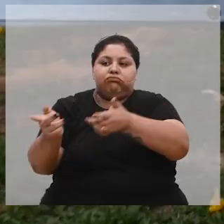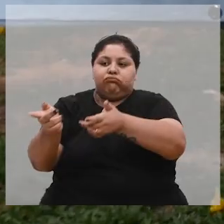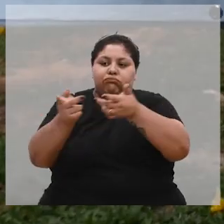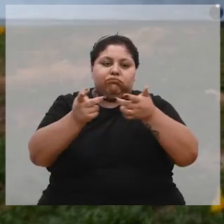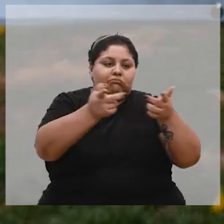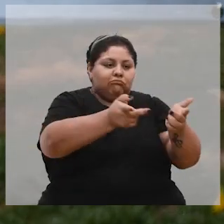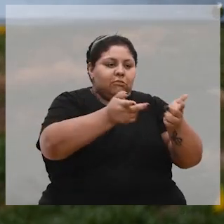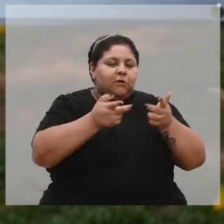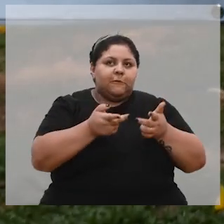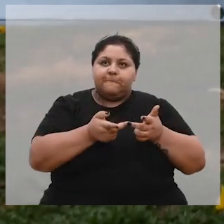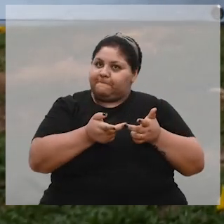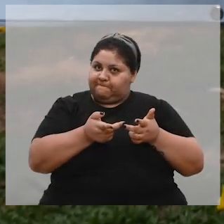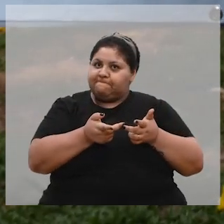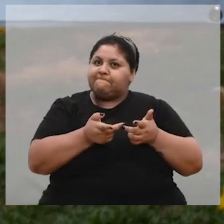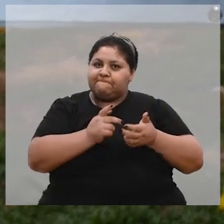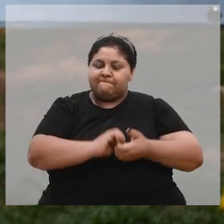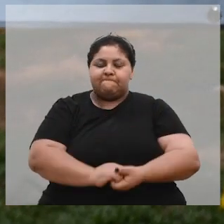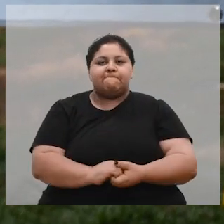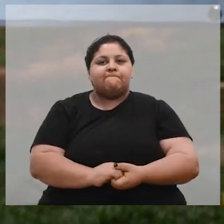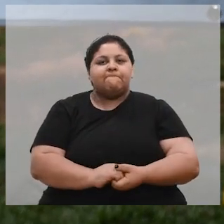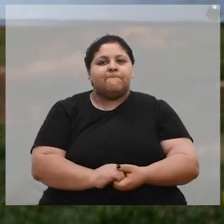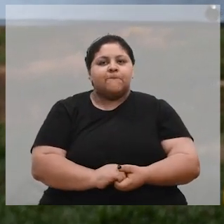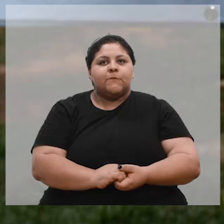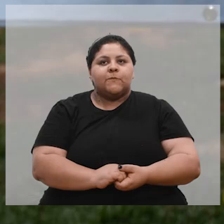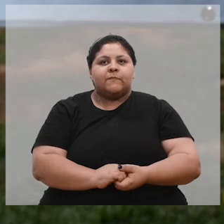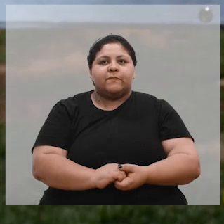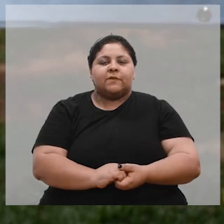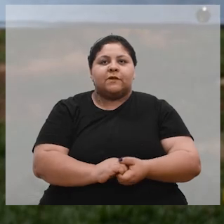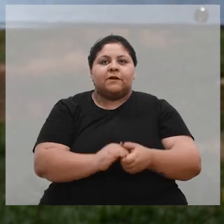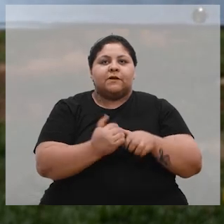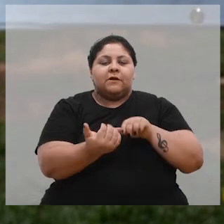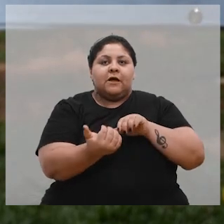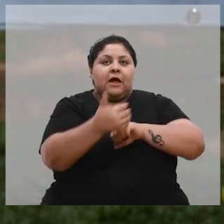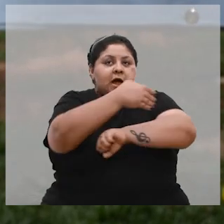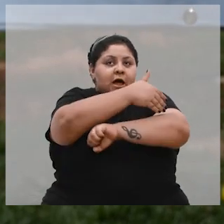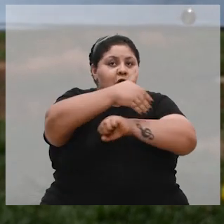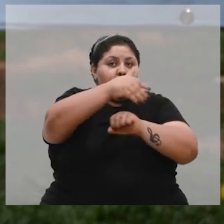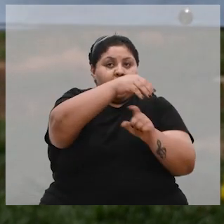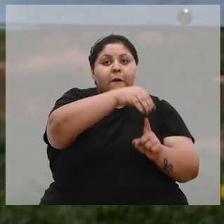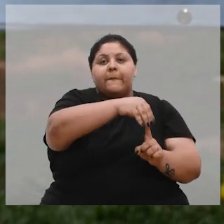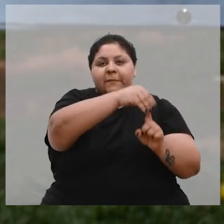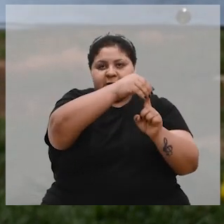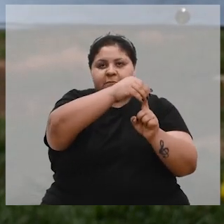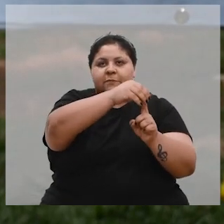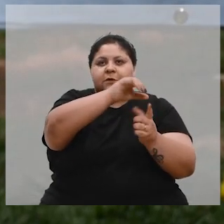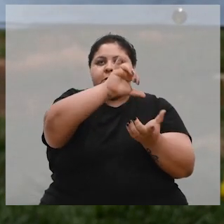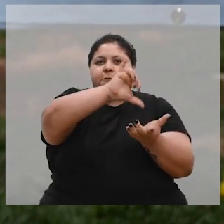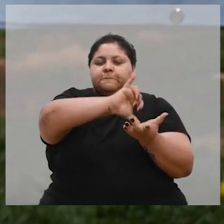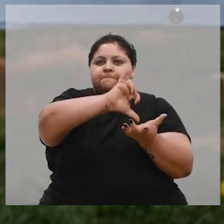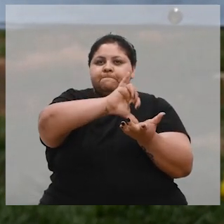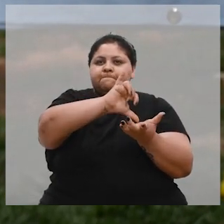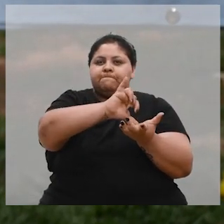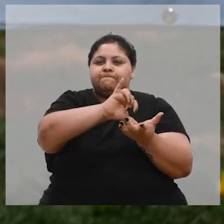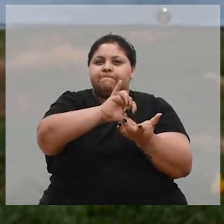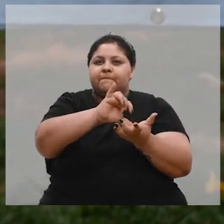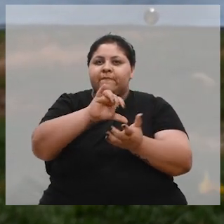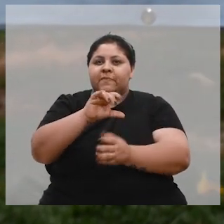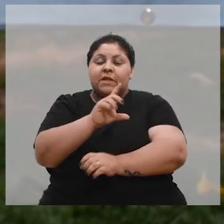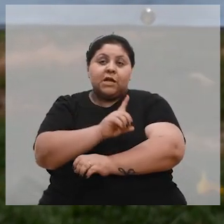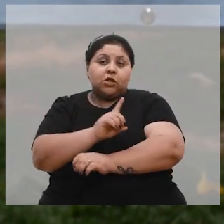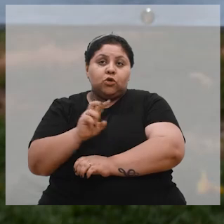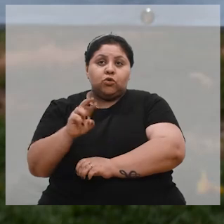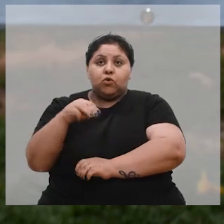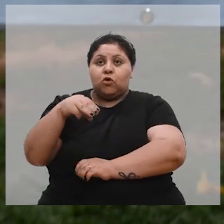expandindo mais locais dentro da nossa feira. Para a Sinimbu, para a